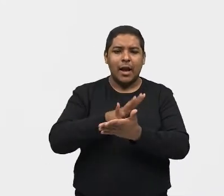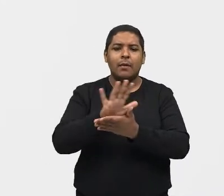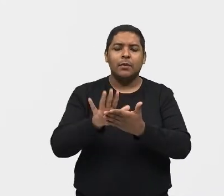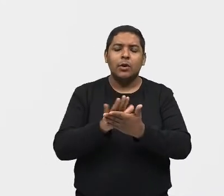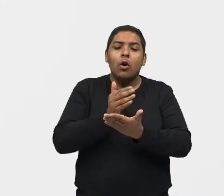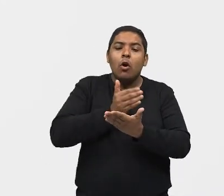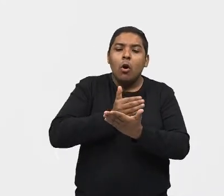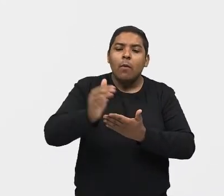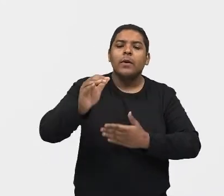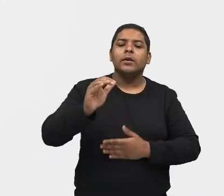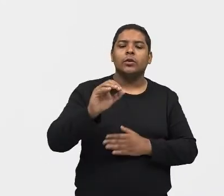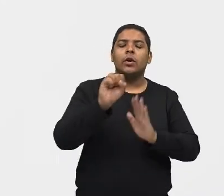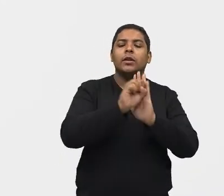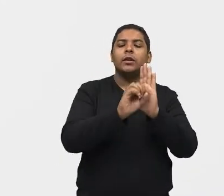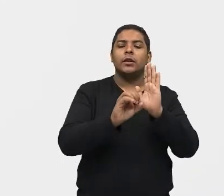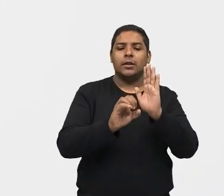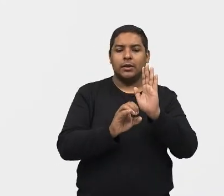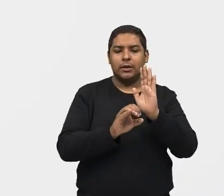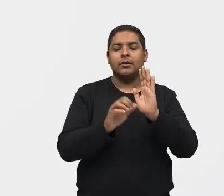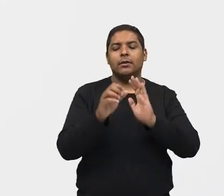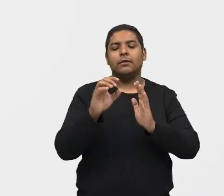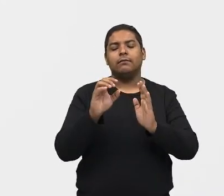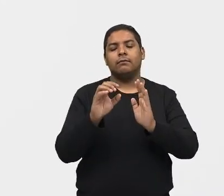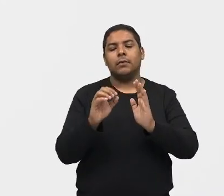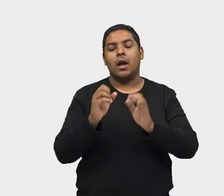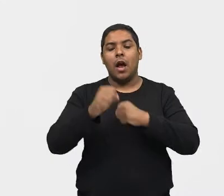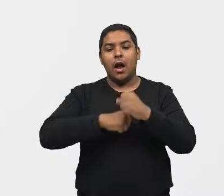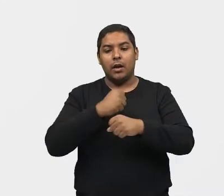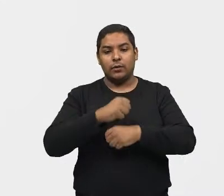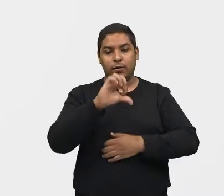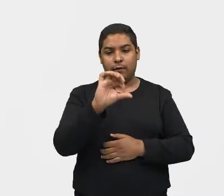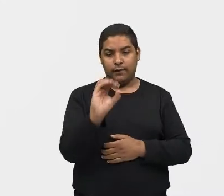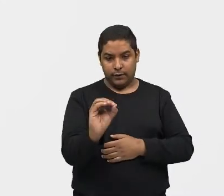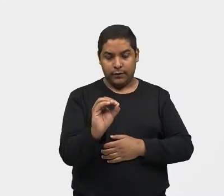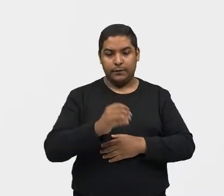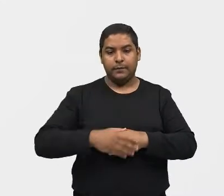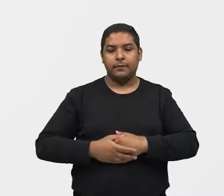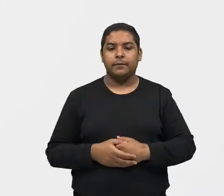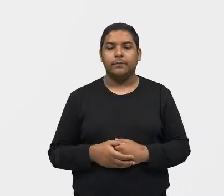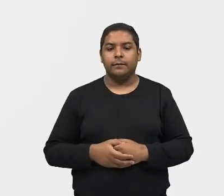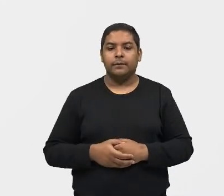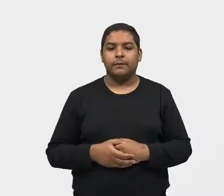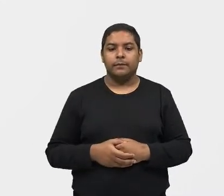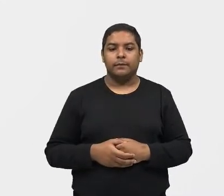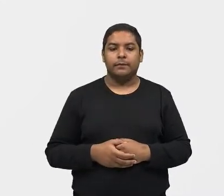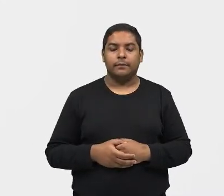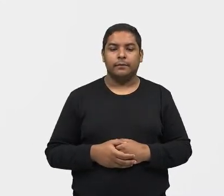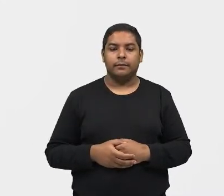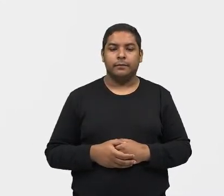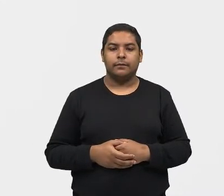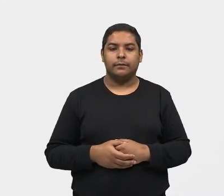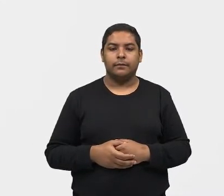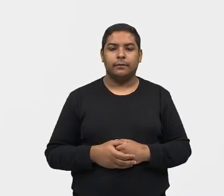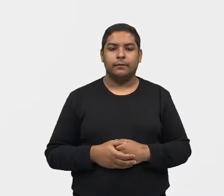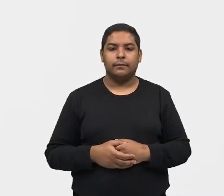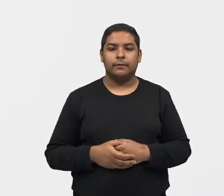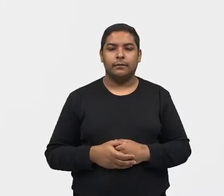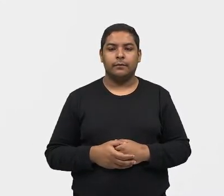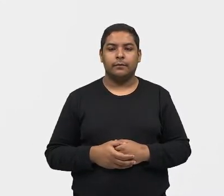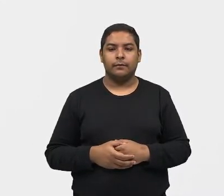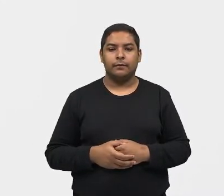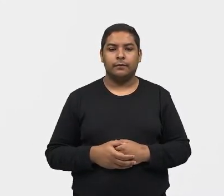a ser introduzido na década de 90, certo? Aí vamos falar de algo que todo mundo